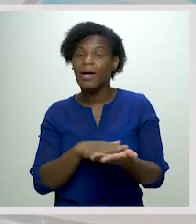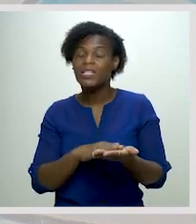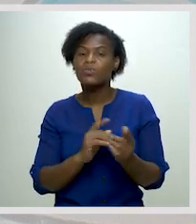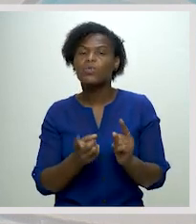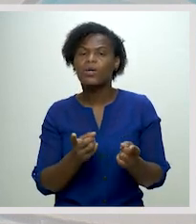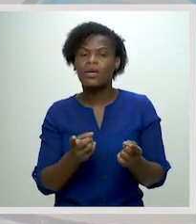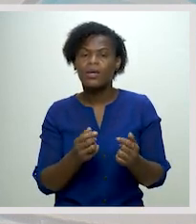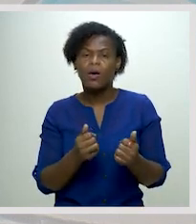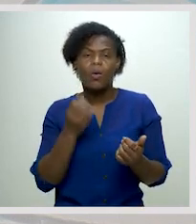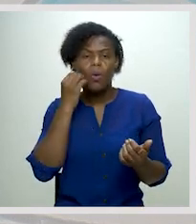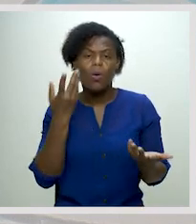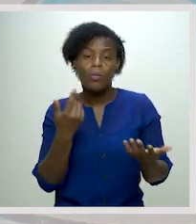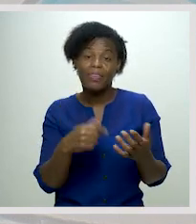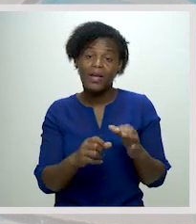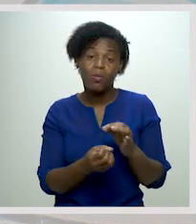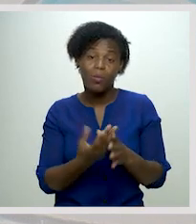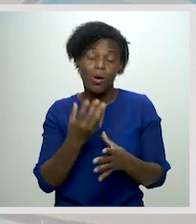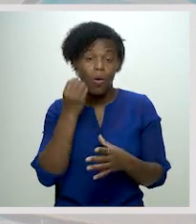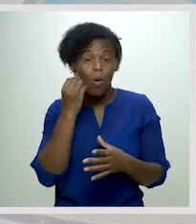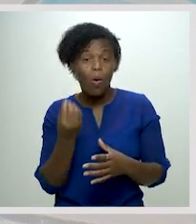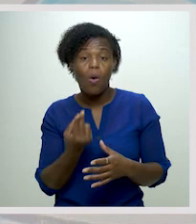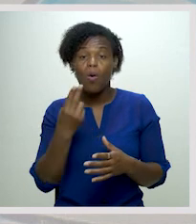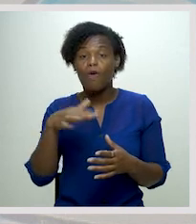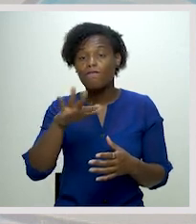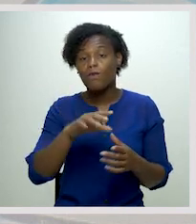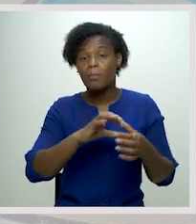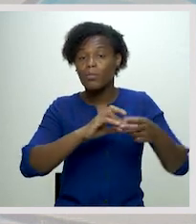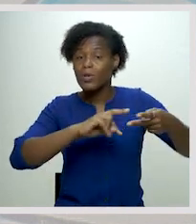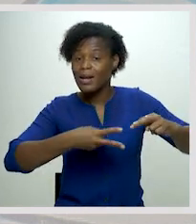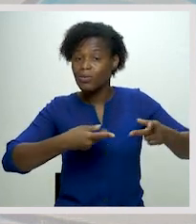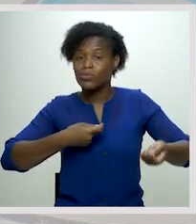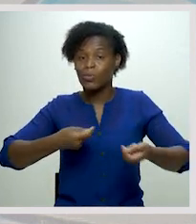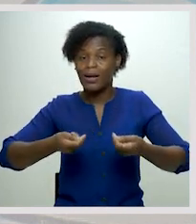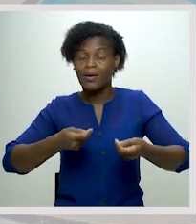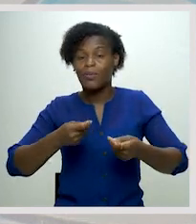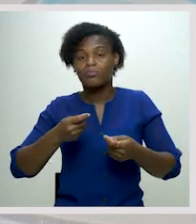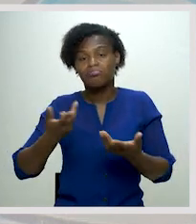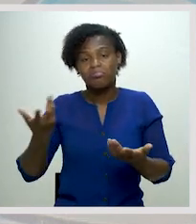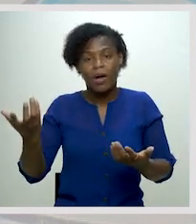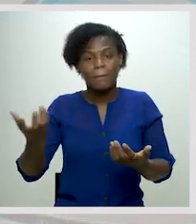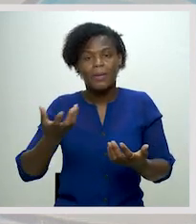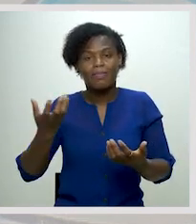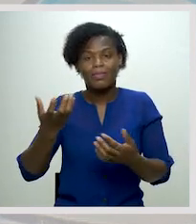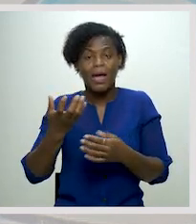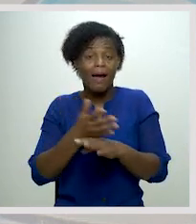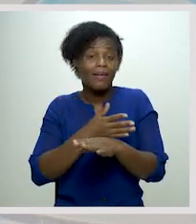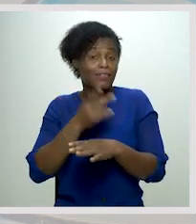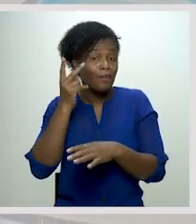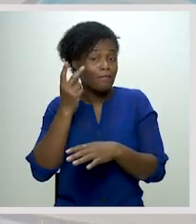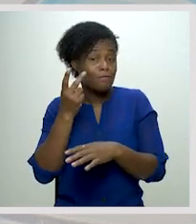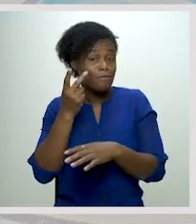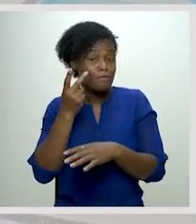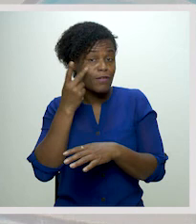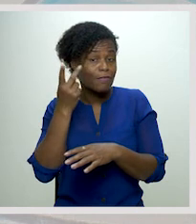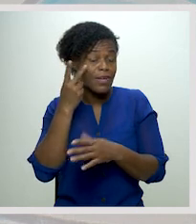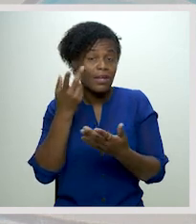quê? Como teriam surgido ou formado as moléculas orgânicas num ambiente prebiótico. O que significa um